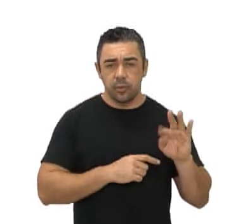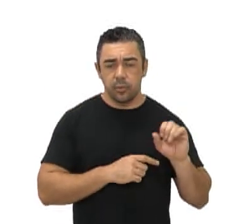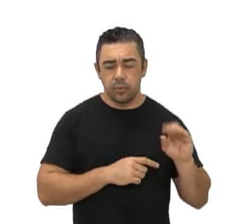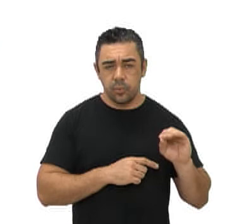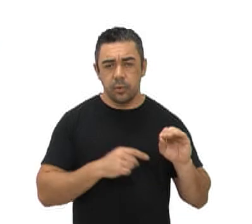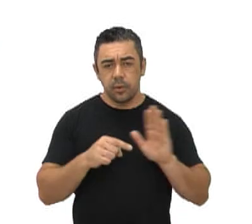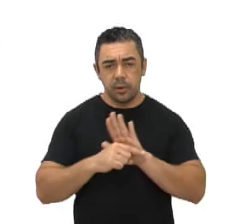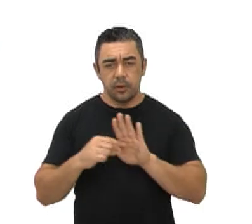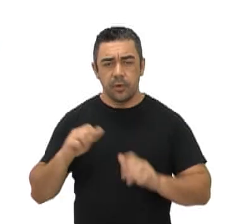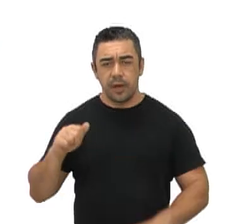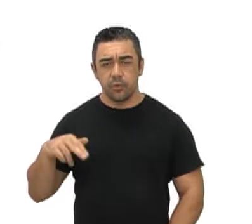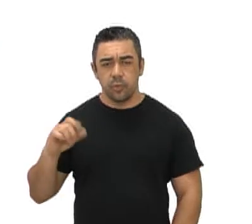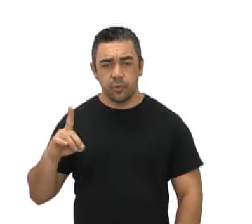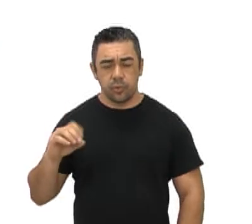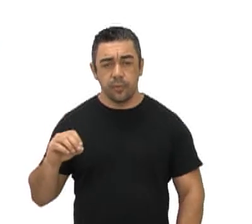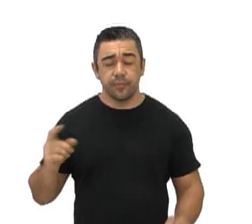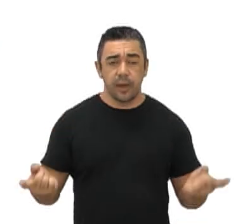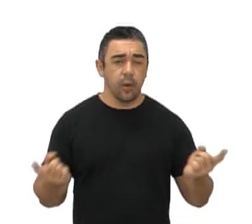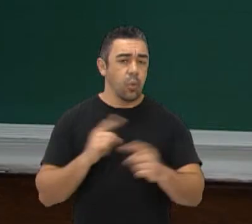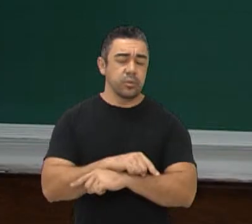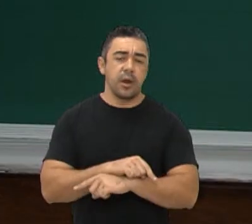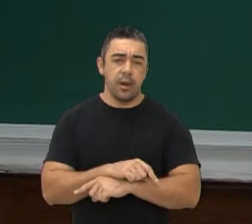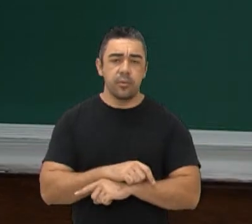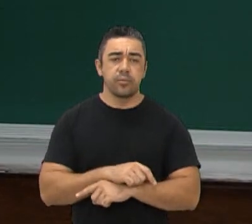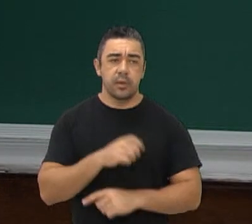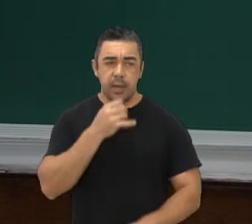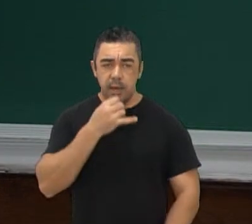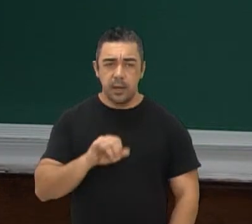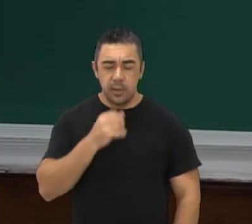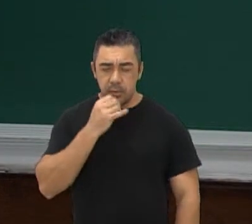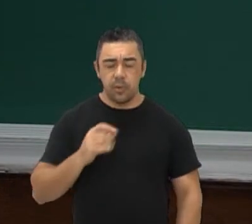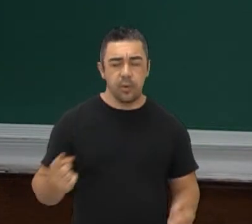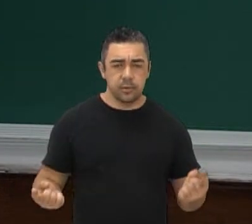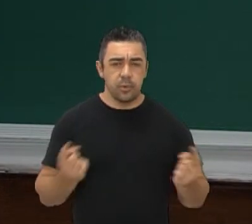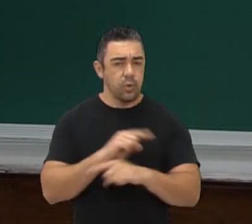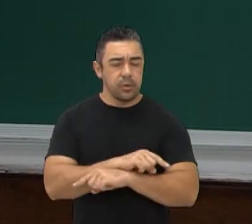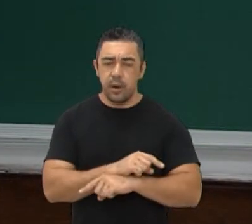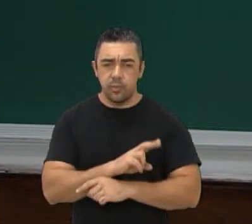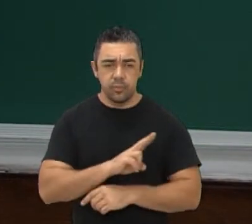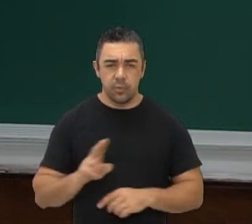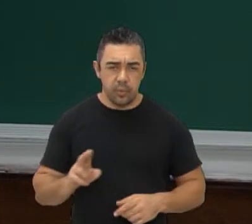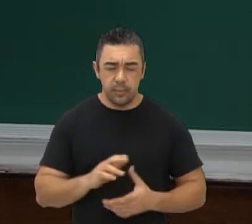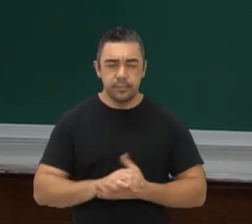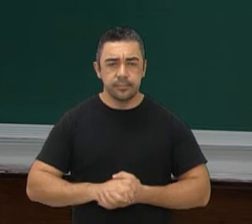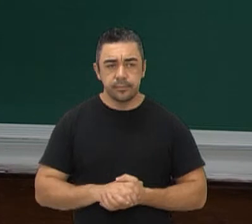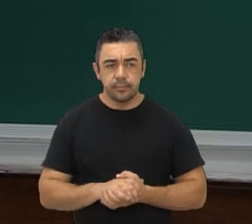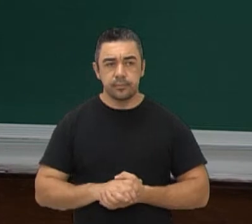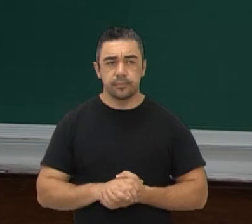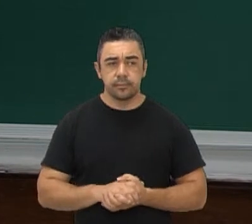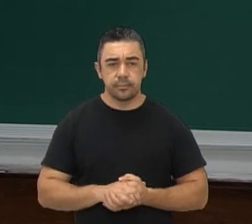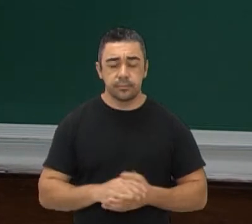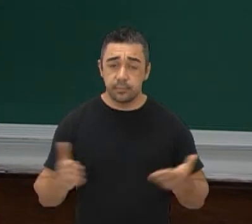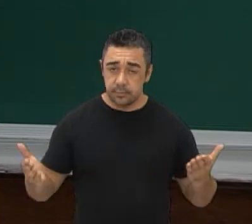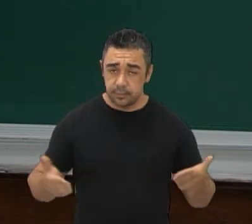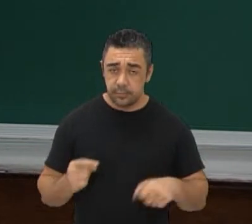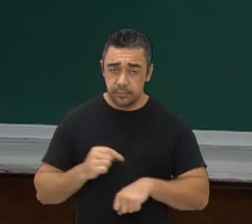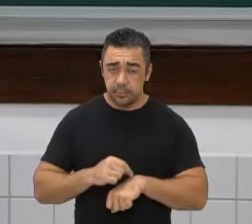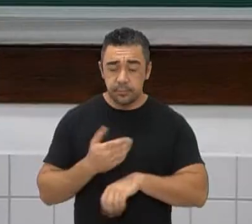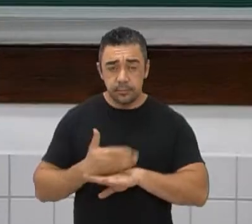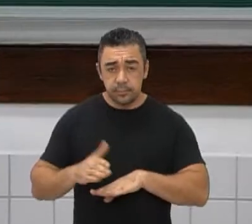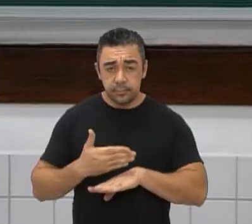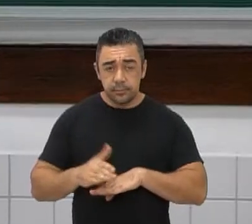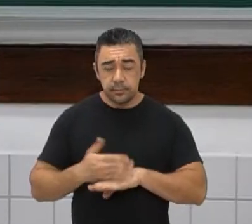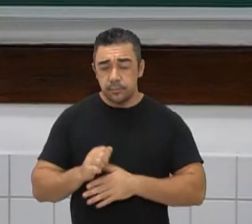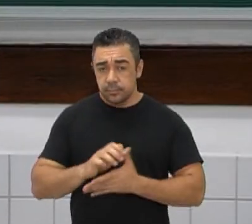é ânodo, e na eletrólise a gente tem o contrário, o polo negativo cátodo e o polo positivo o ânodo. Agora vamos